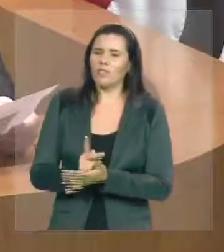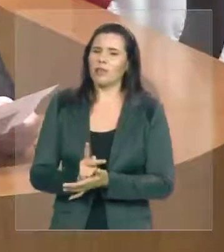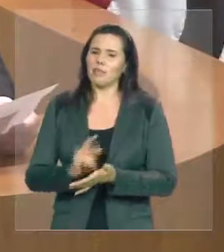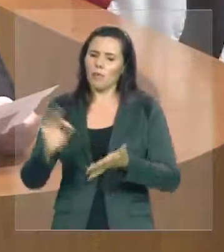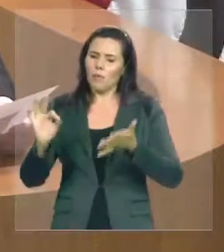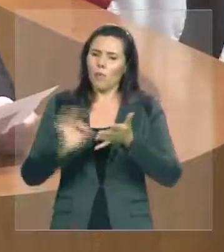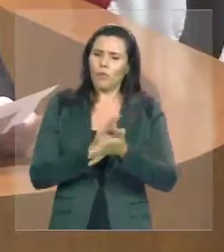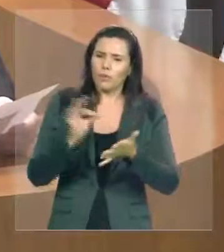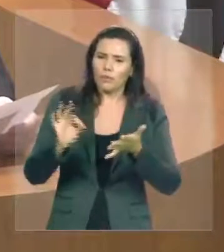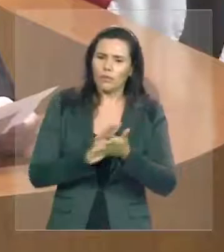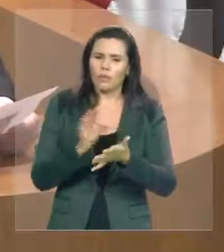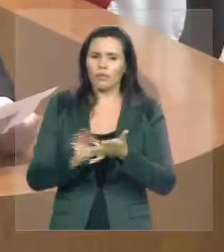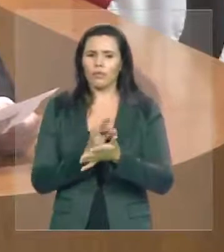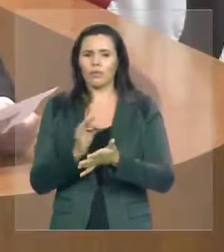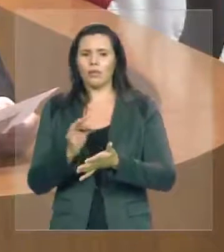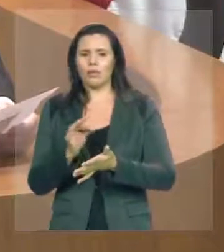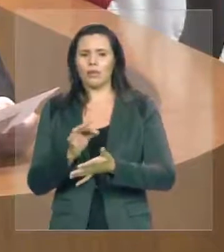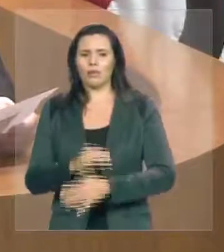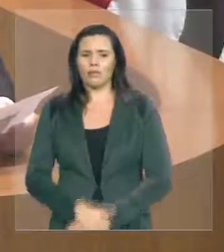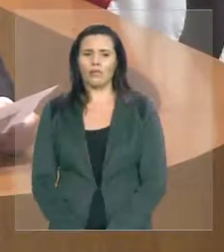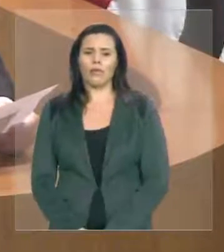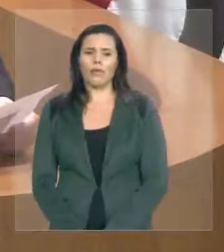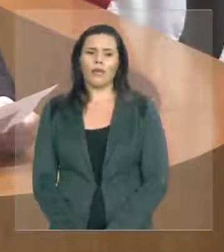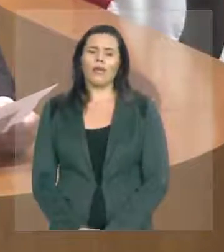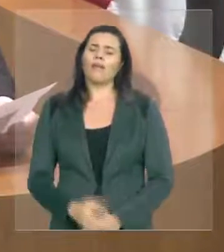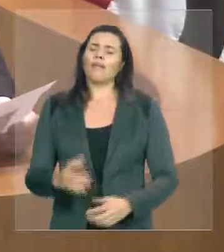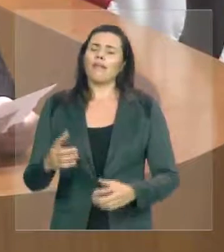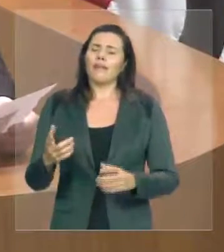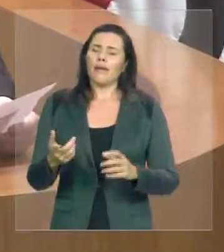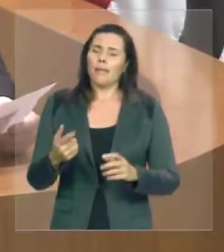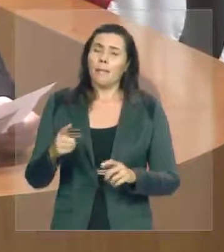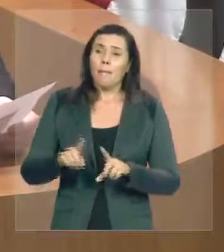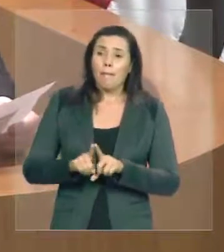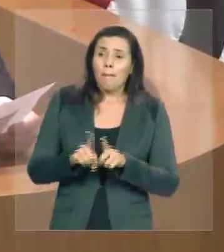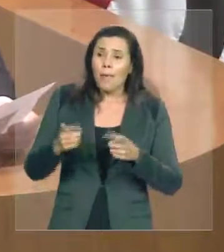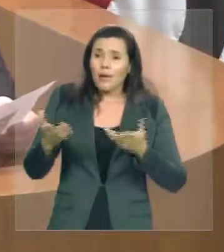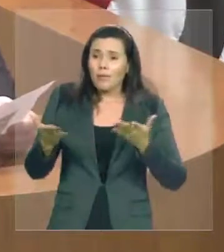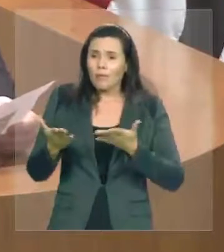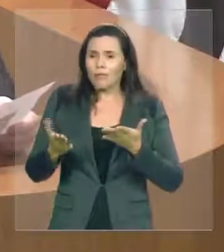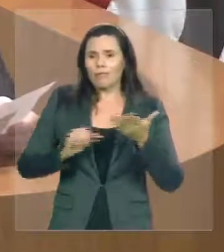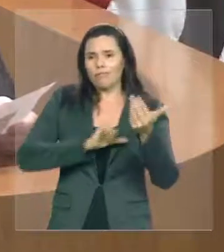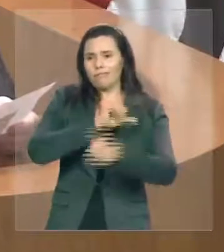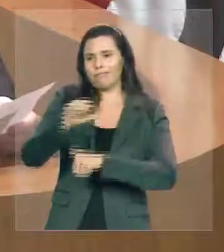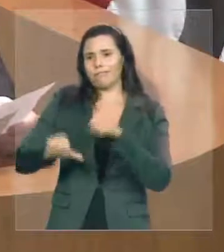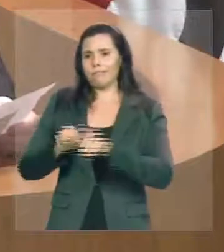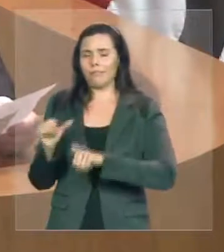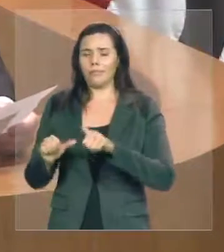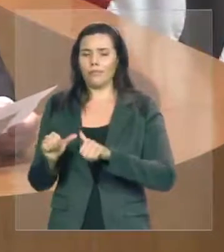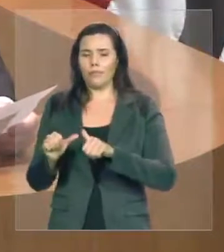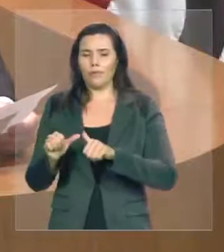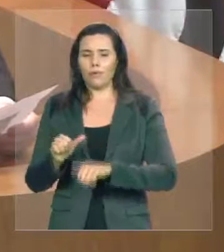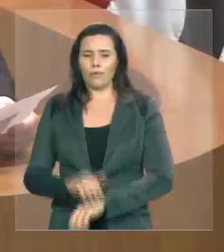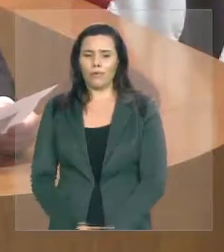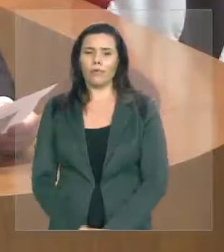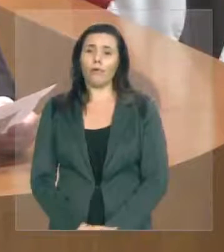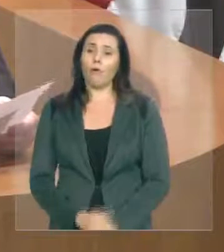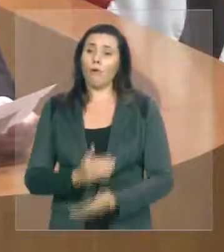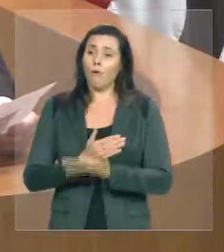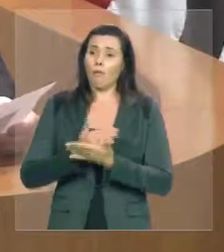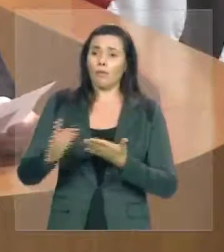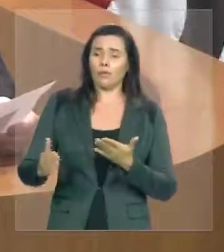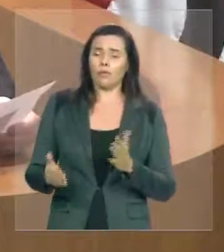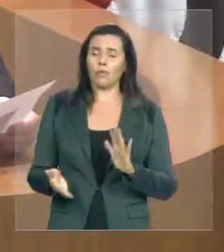estava nos compromissos de campanha do prefeito Edivaldo Holanda Júnior mudar essa realidade. Começou com um bilhete único, a